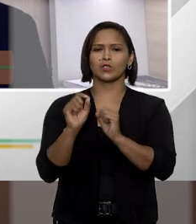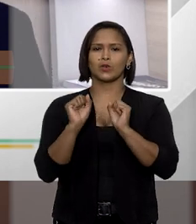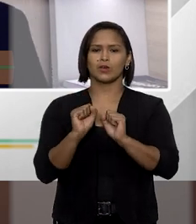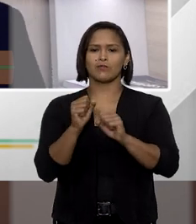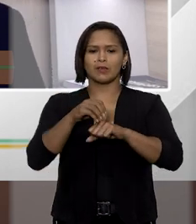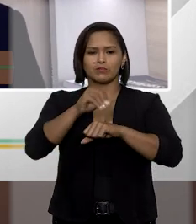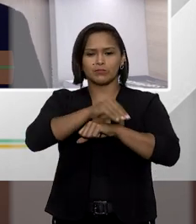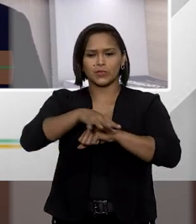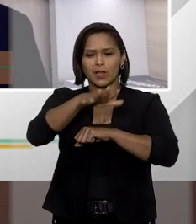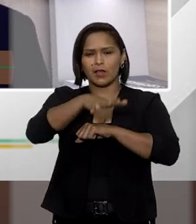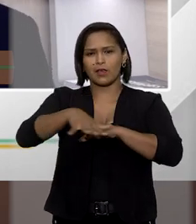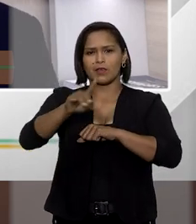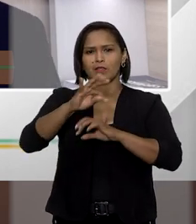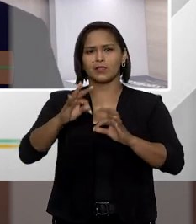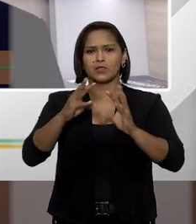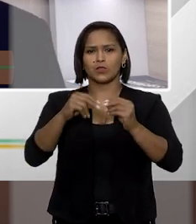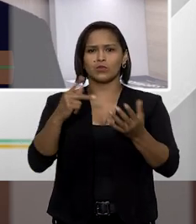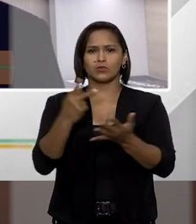vai dissimular,